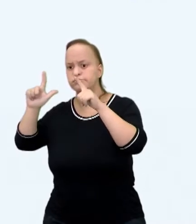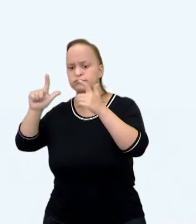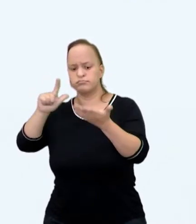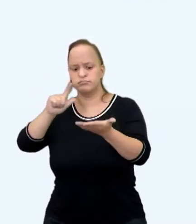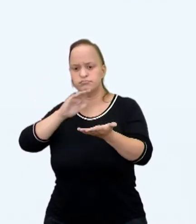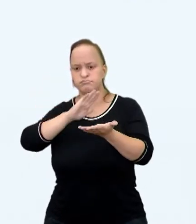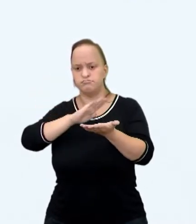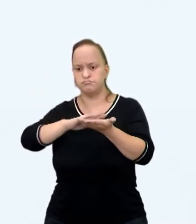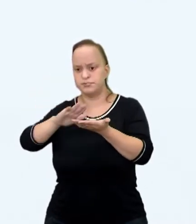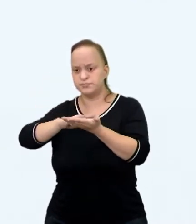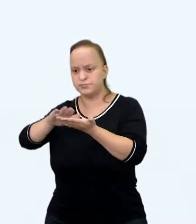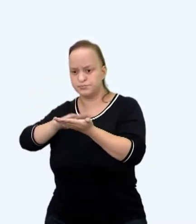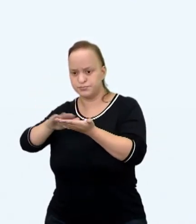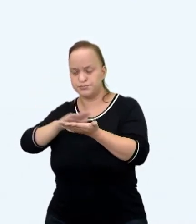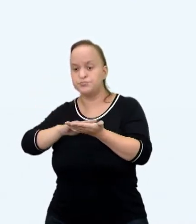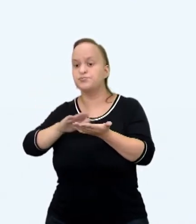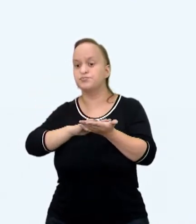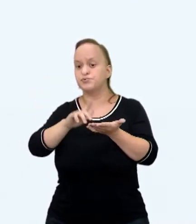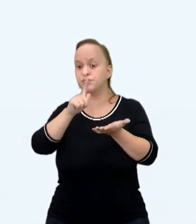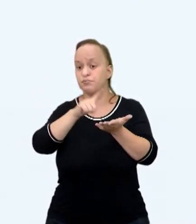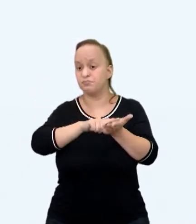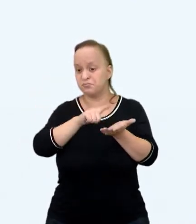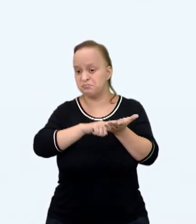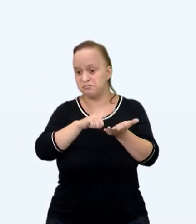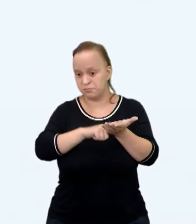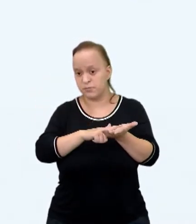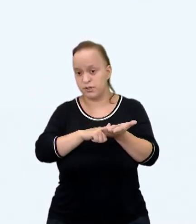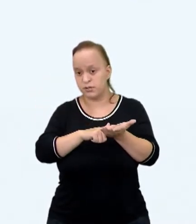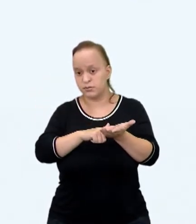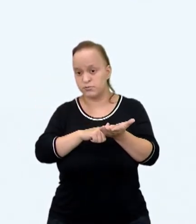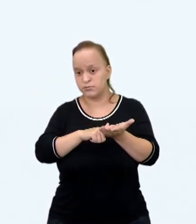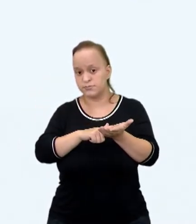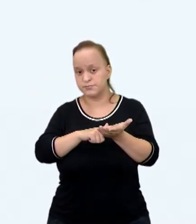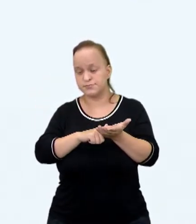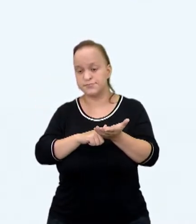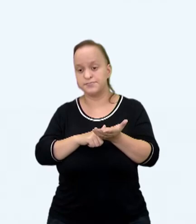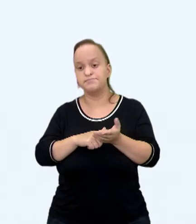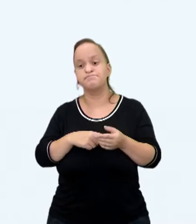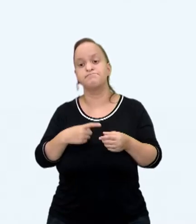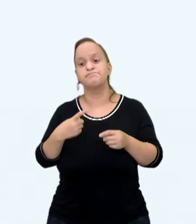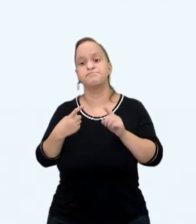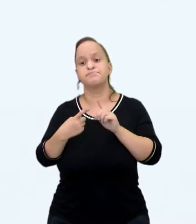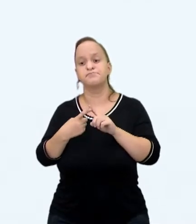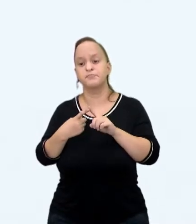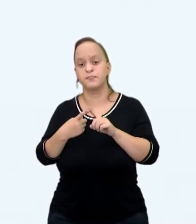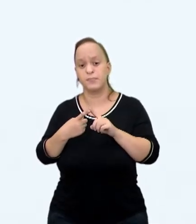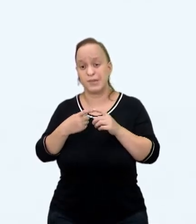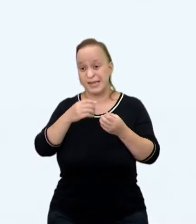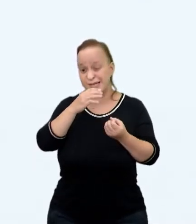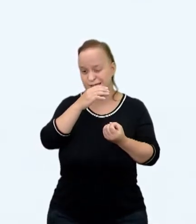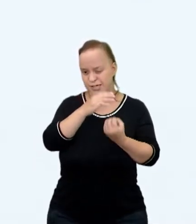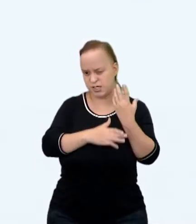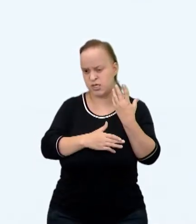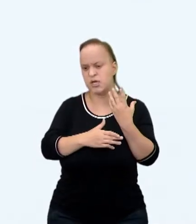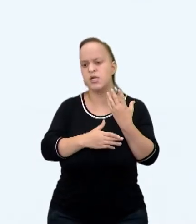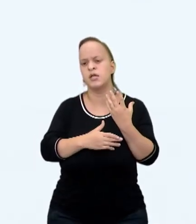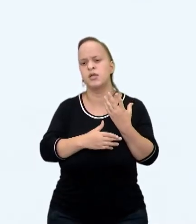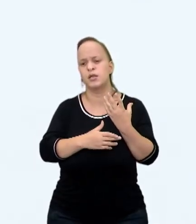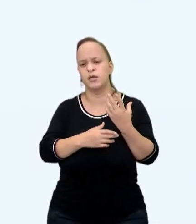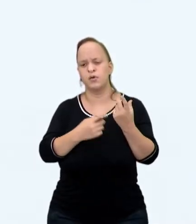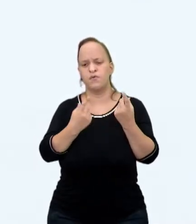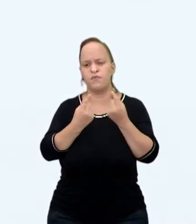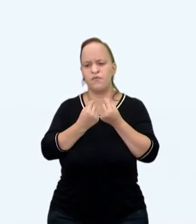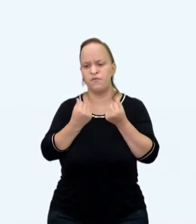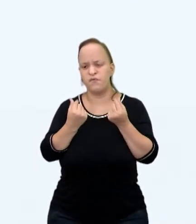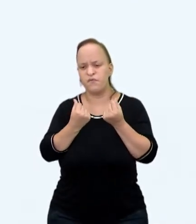praça, produto e promoção. Então é você criar um produto, por exemplo, você precificar ele, ó, o valor dele vai